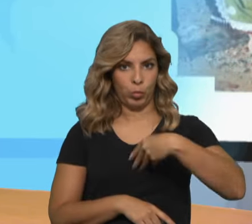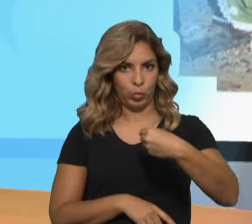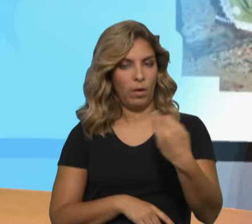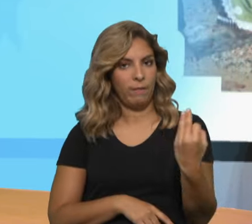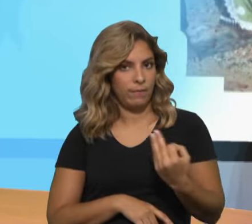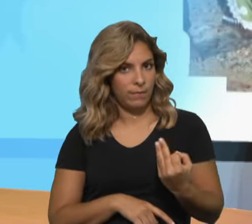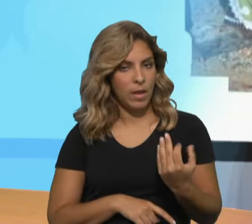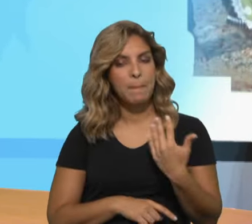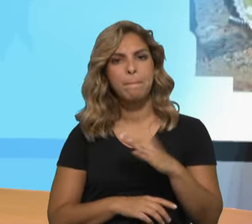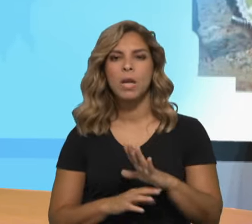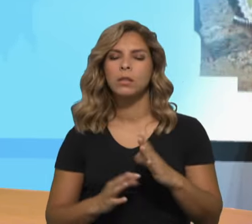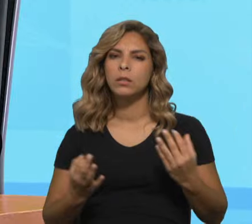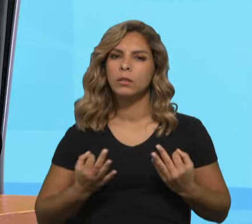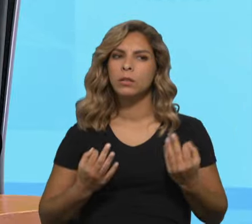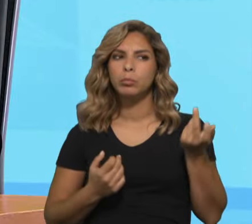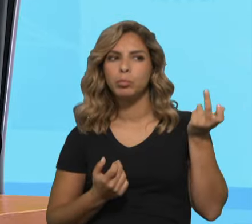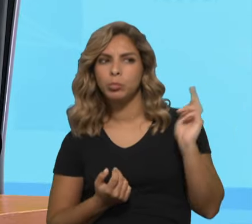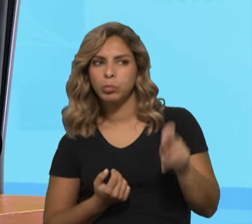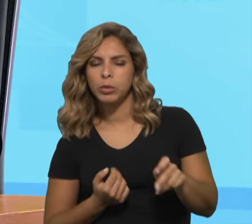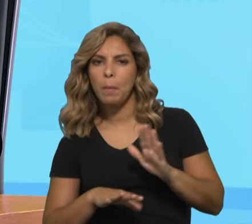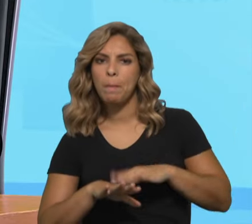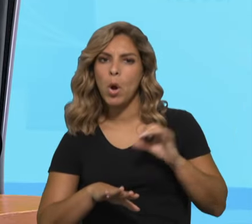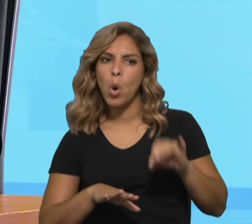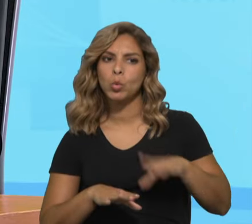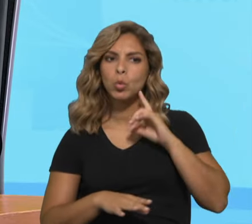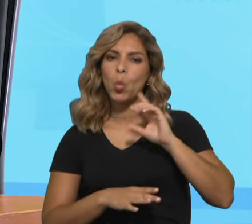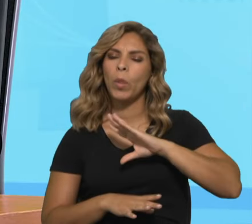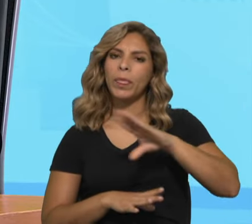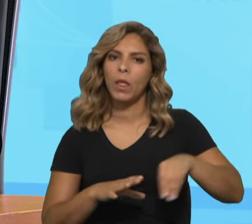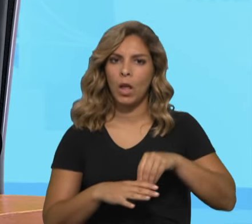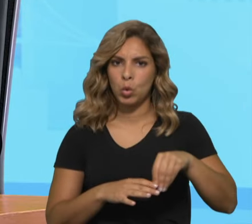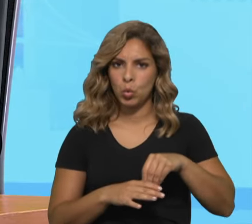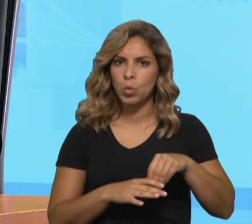mas surgiu num contexto de grande